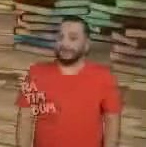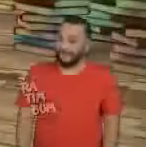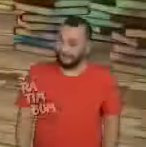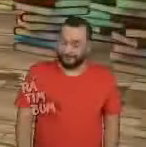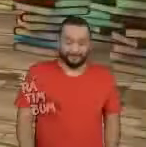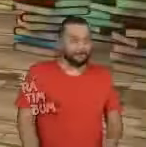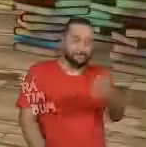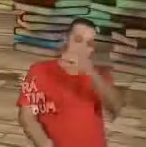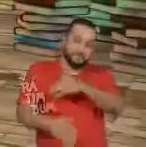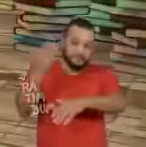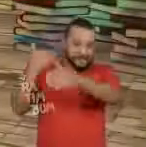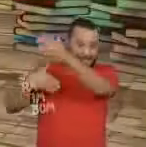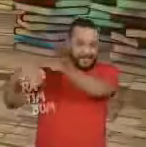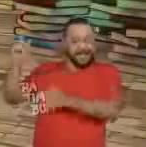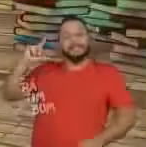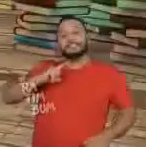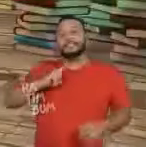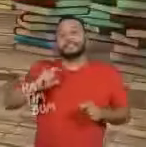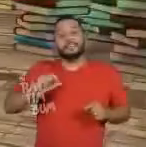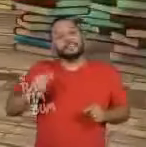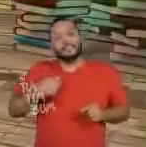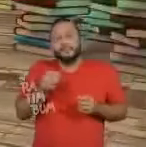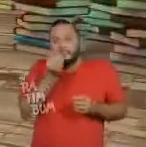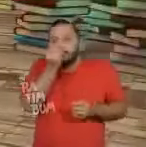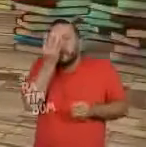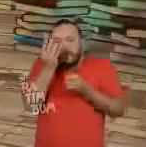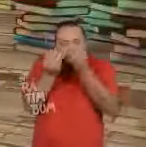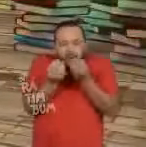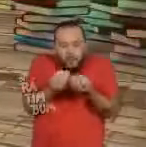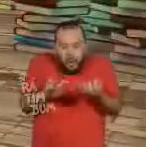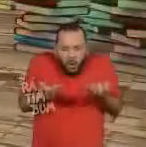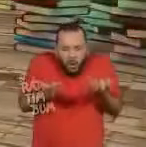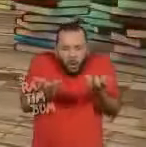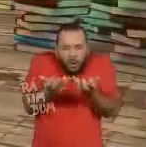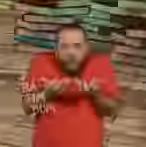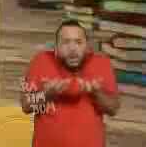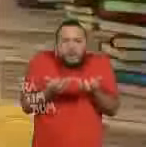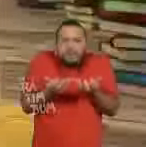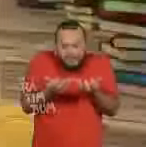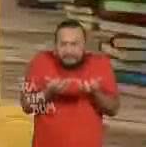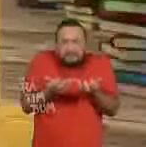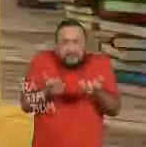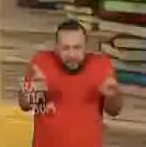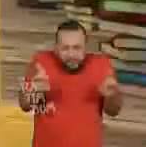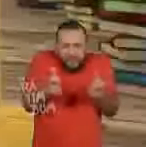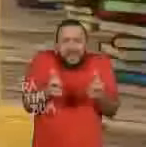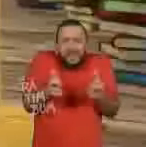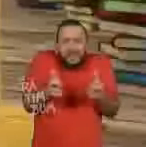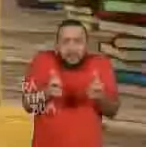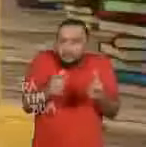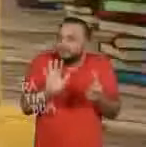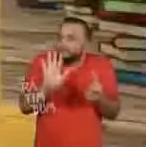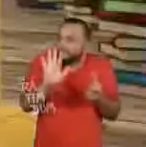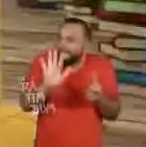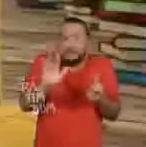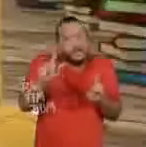Era uma vez o menor jardim do mundo. E se ele era assim, o menor jardim, não é porque ele havia encolhido,